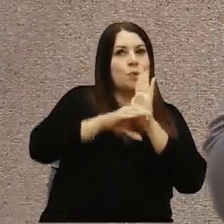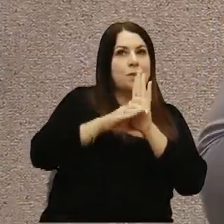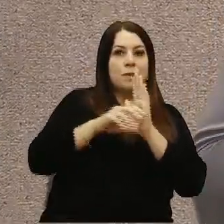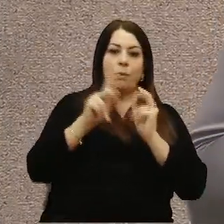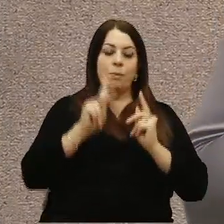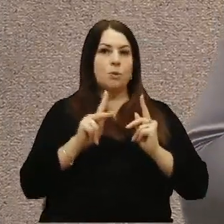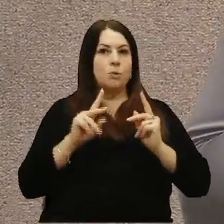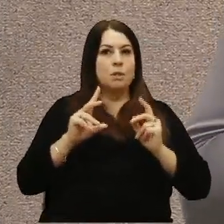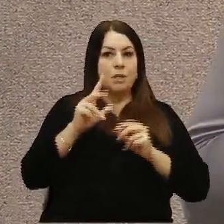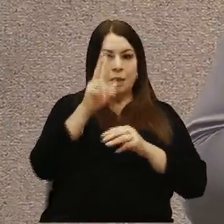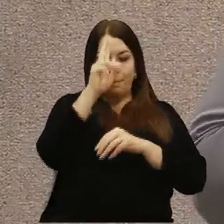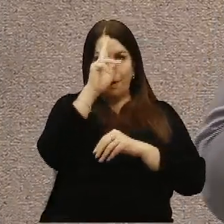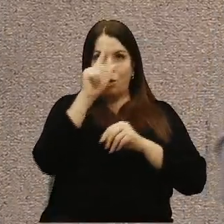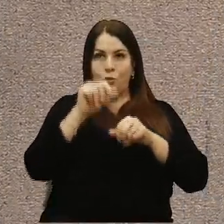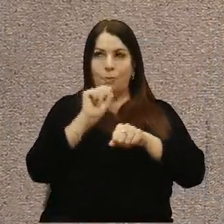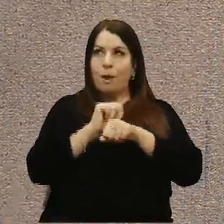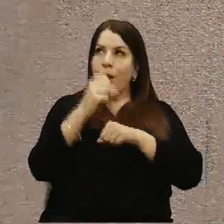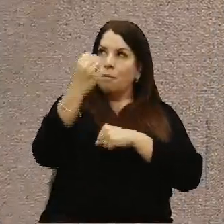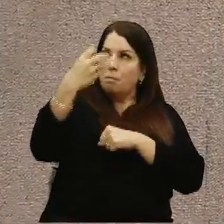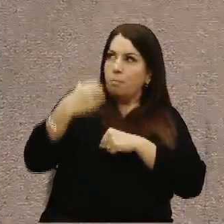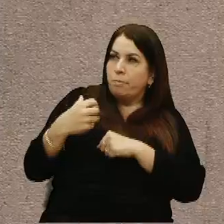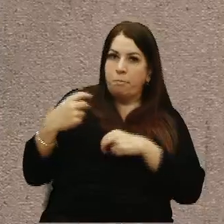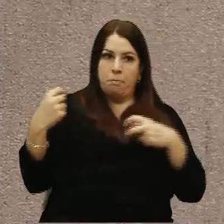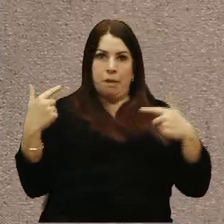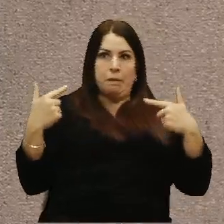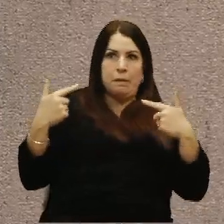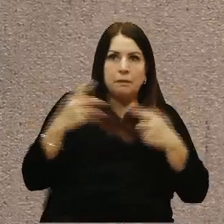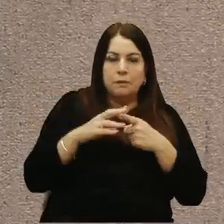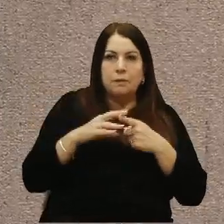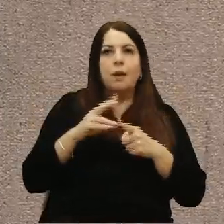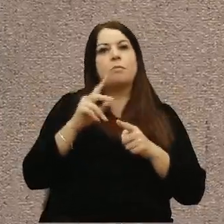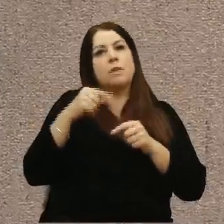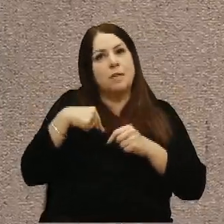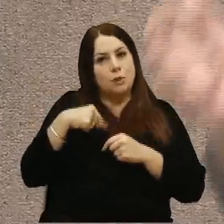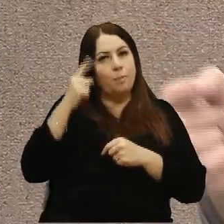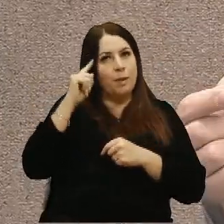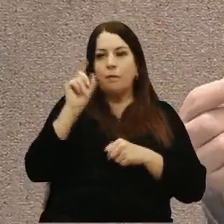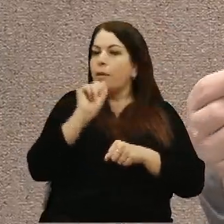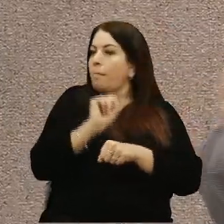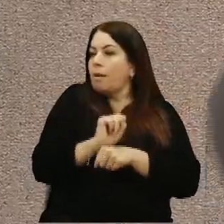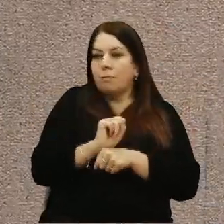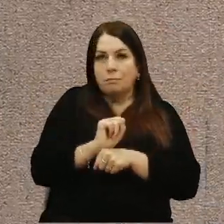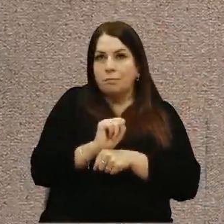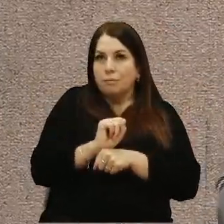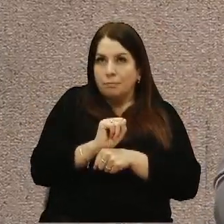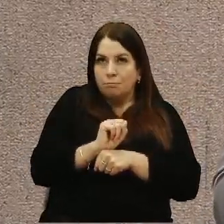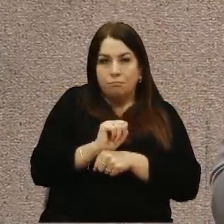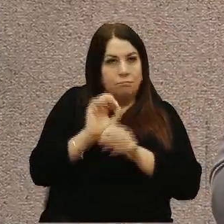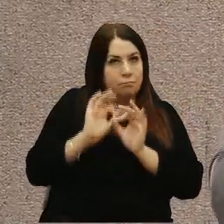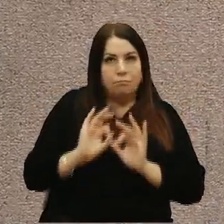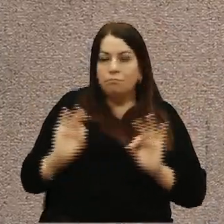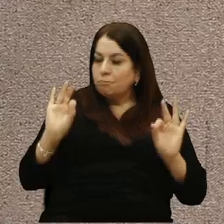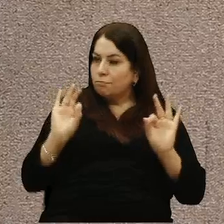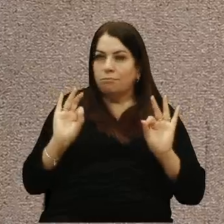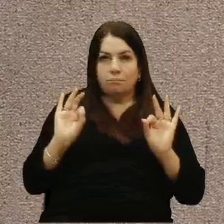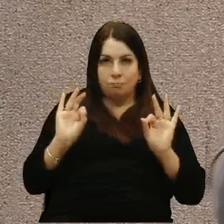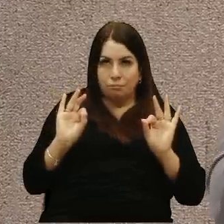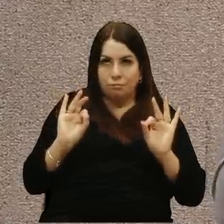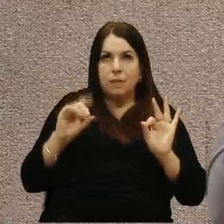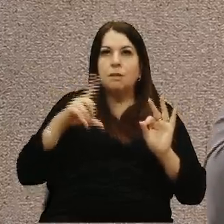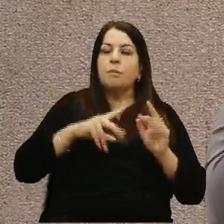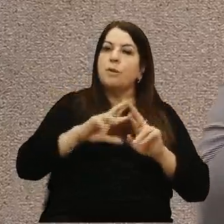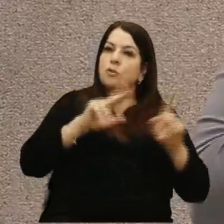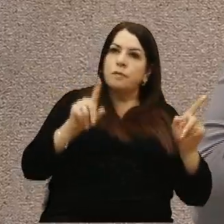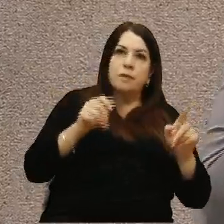abordar à meia-noite no teu carro parar na sinaleira. Então, o preconceito me faz não ficar parado. É simples, gente. Existe uma